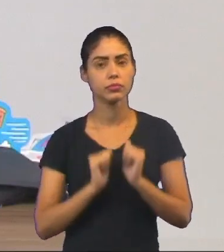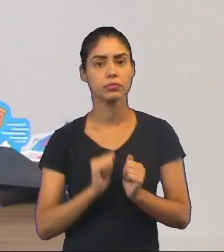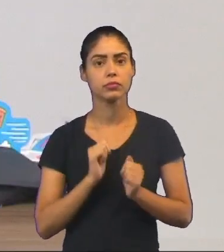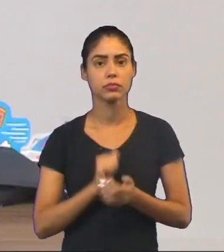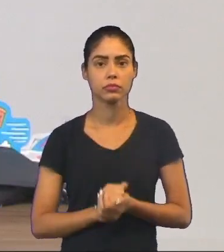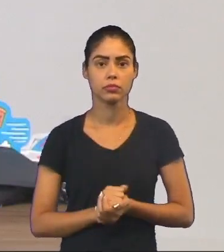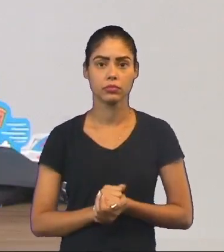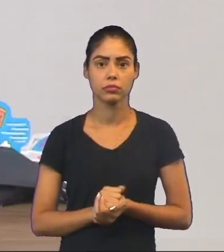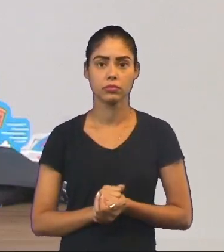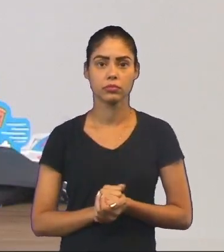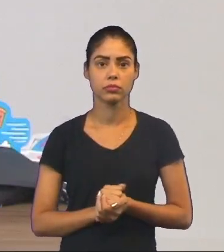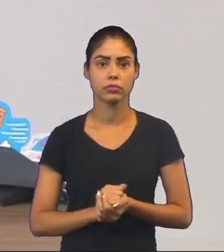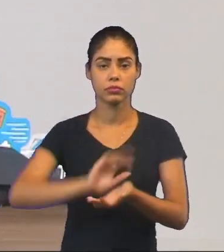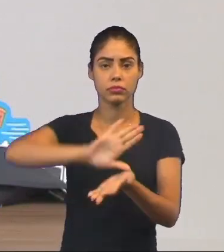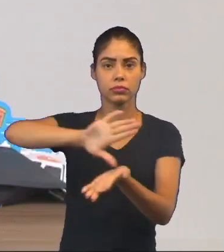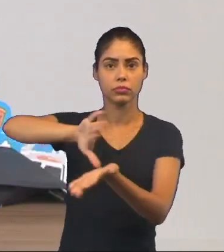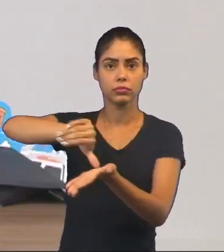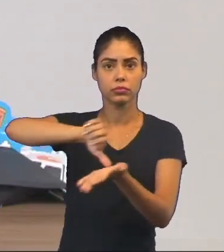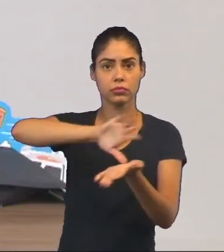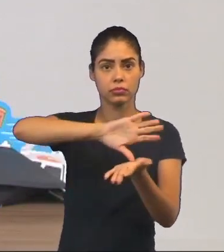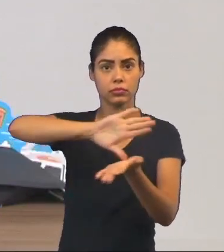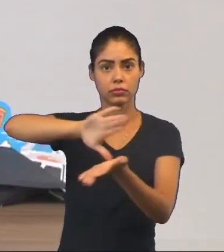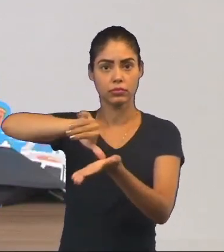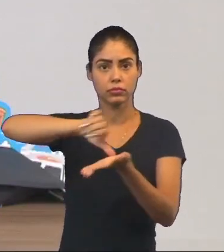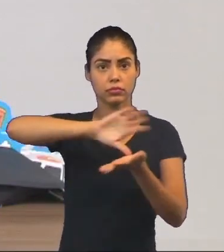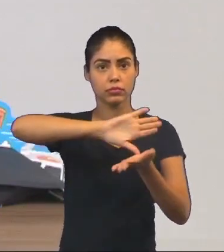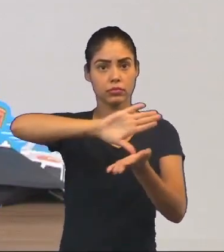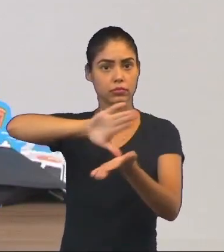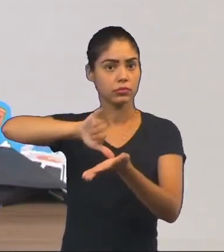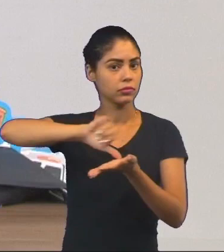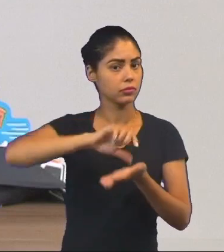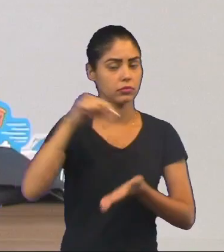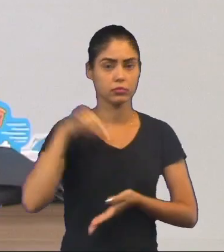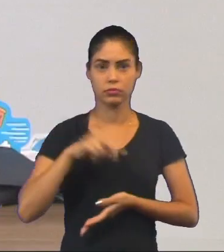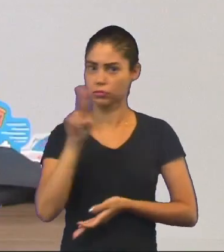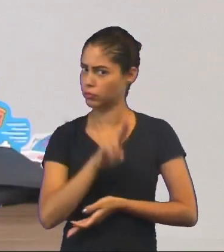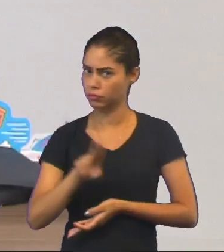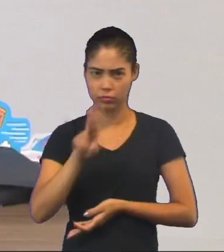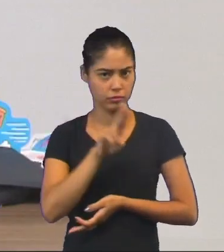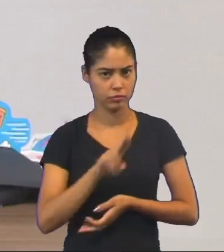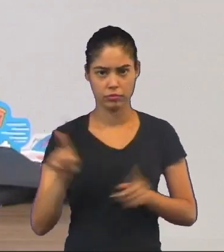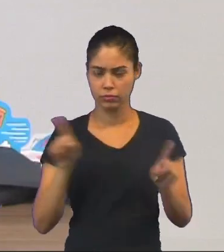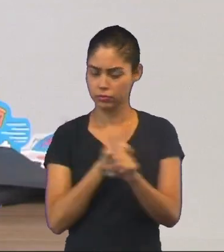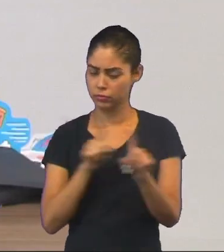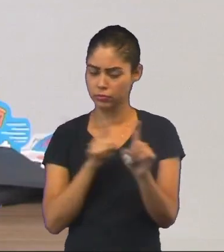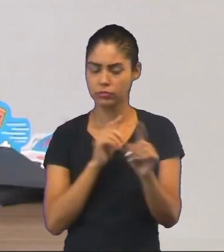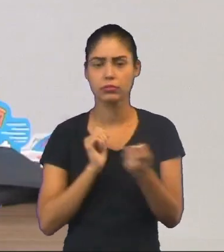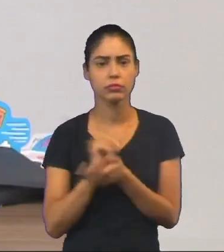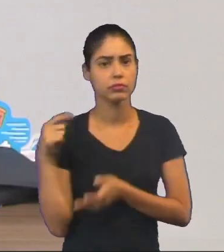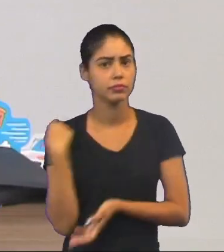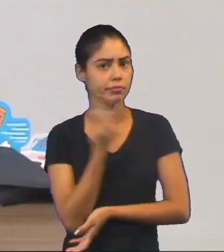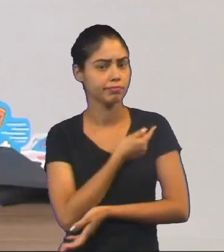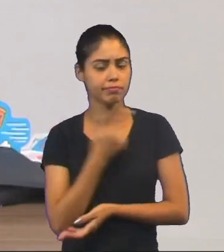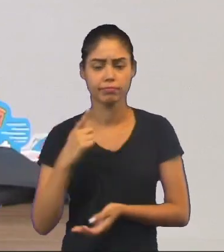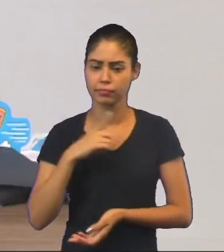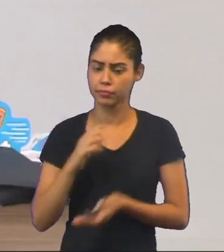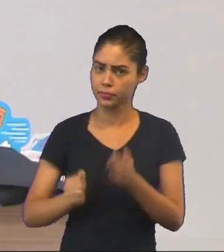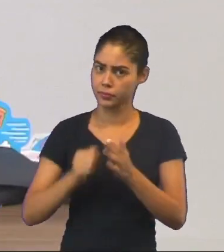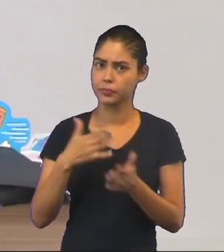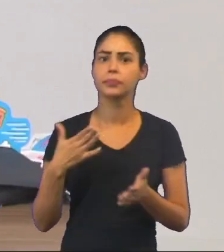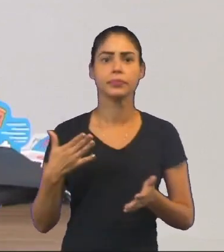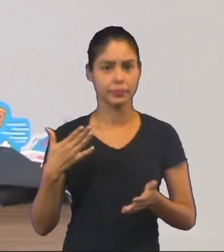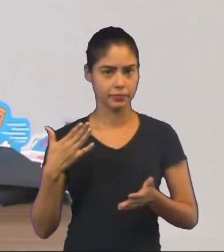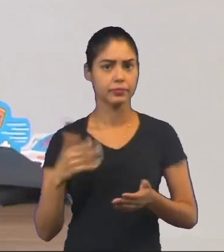um barco à vela. Na nossa região nós não utilizamos barco à vela, não é mesmo? Afinal, a nossa região não tem tantos ventos